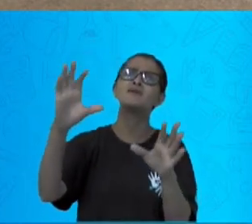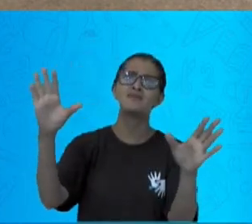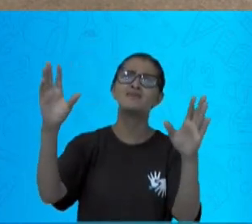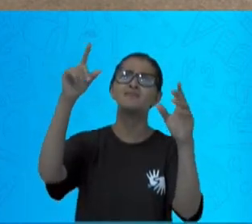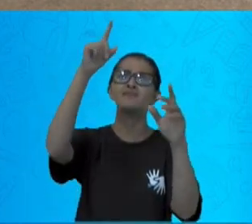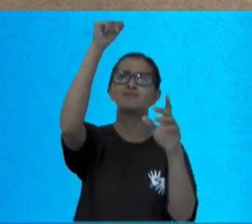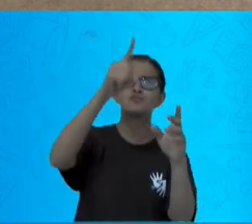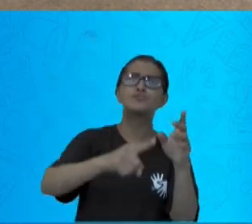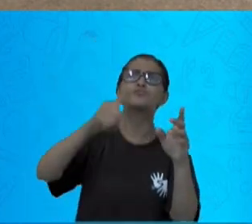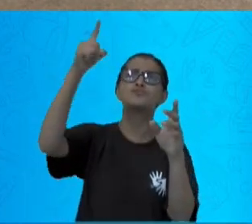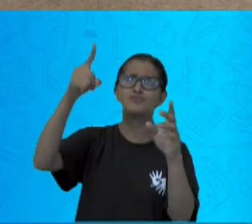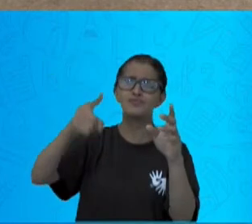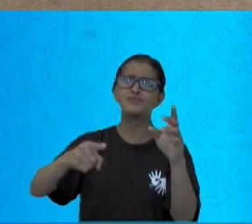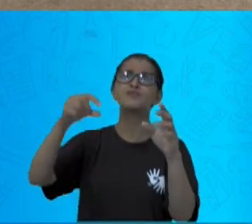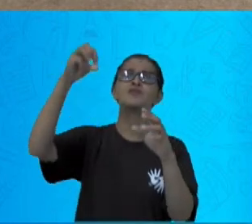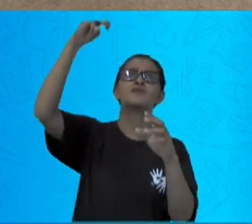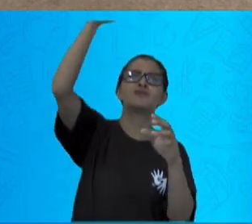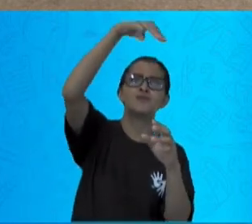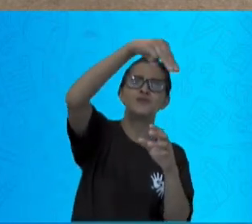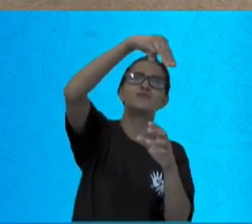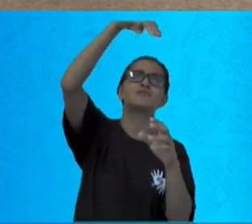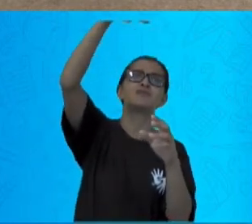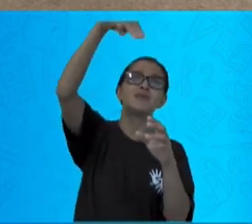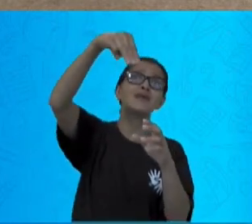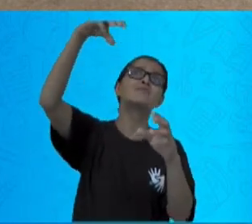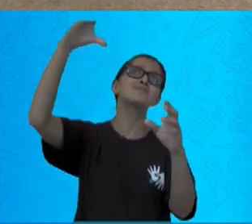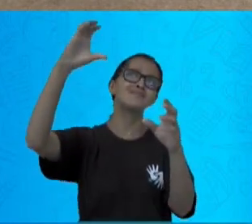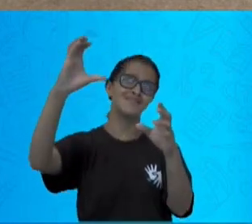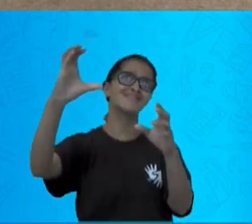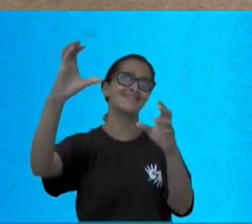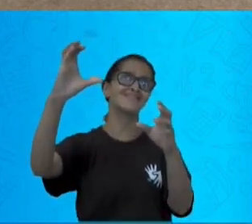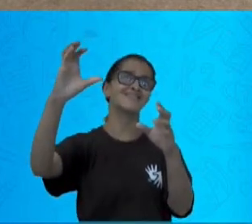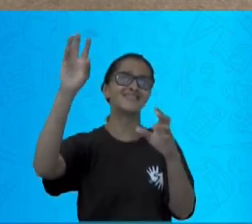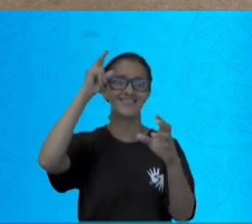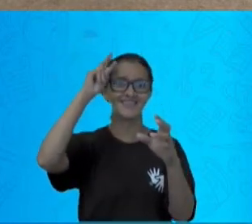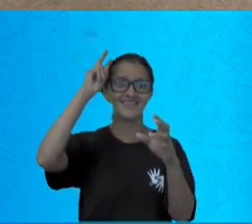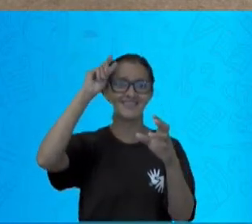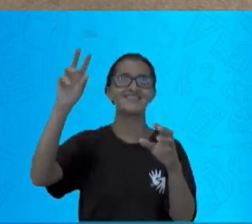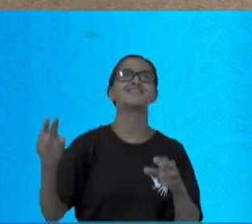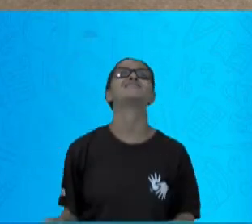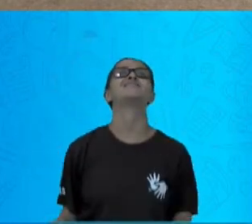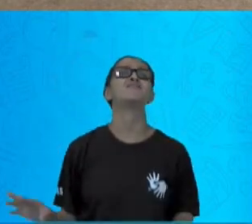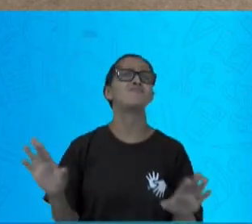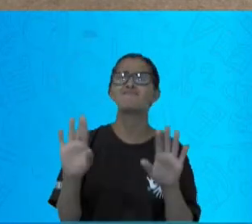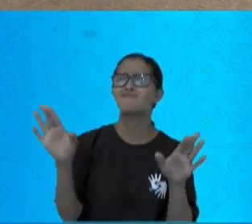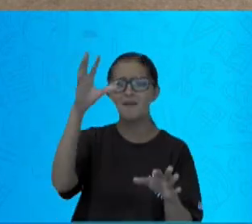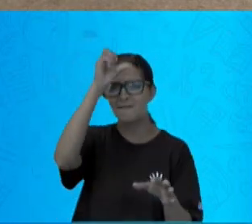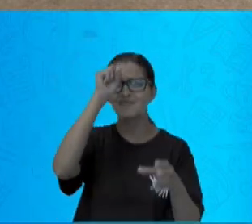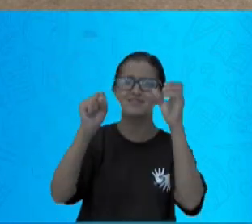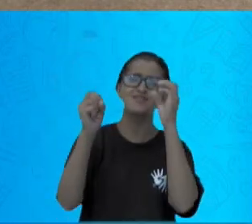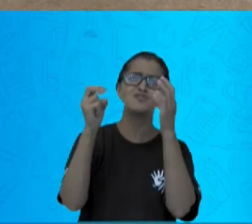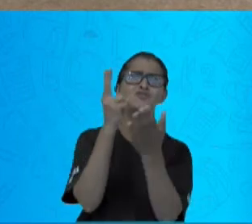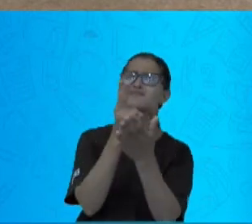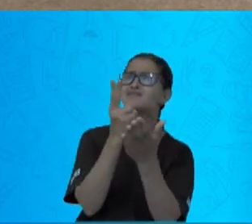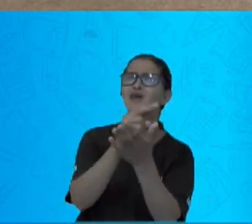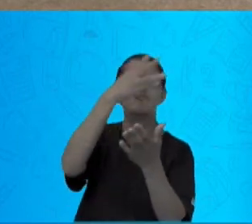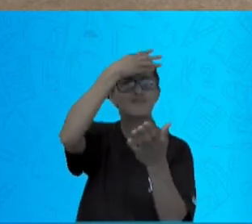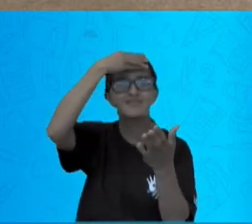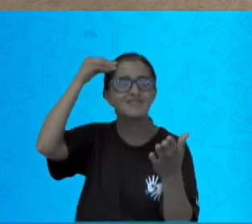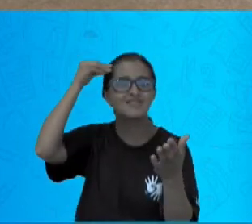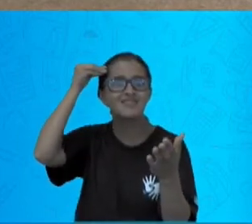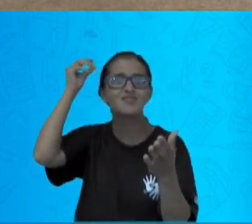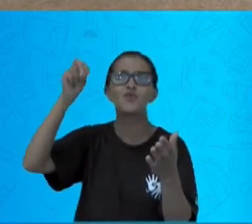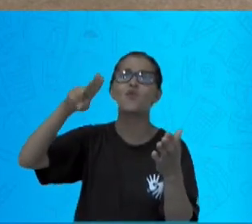me esquecer, para se somar fração é só tirar o MMC. Eu aprendi, nunca vou me esquecer, para se somar fração é só